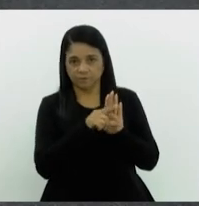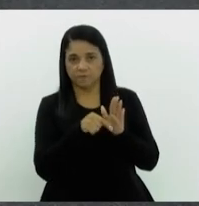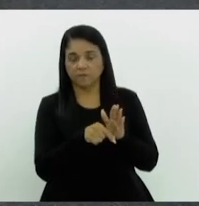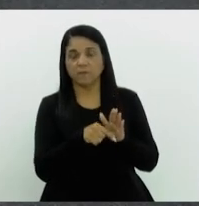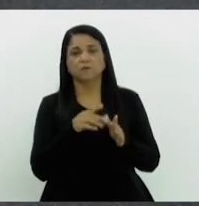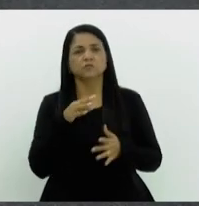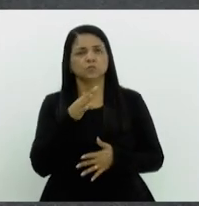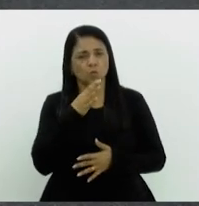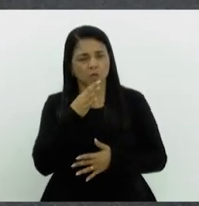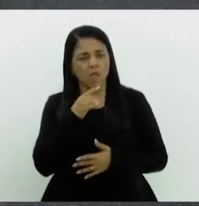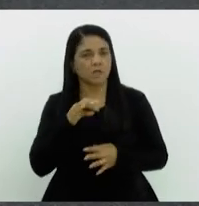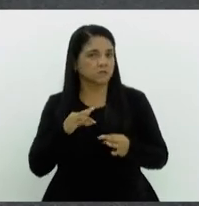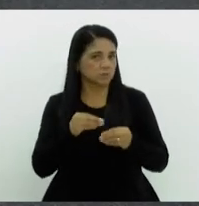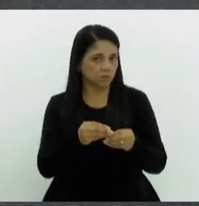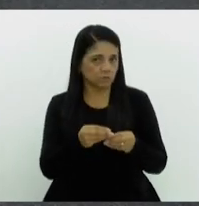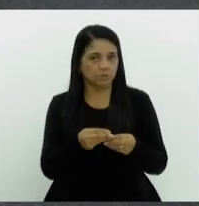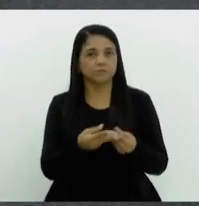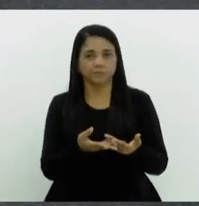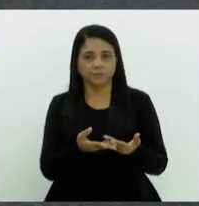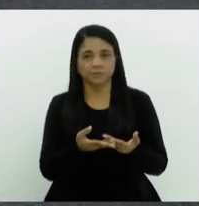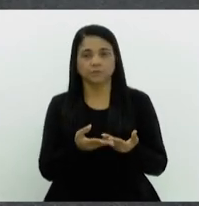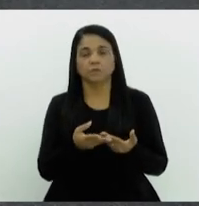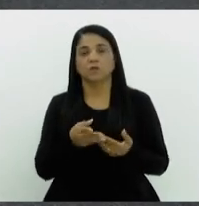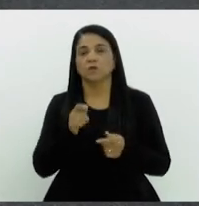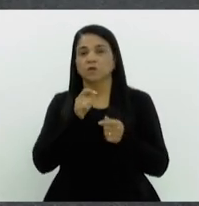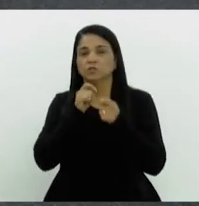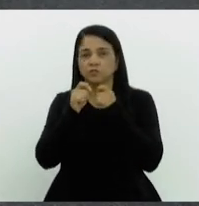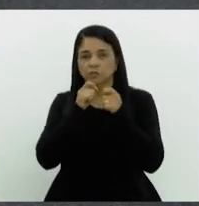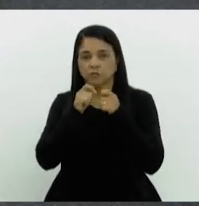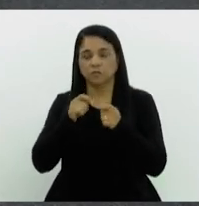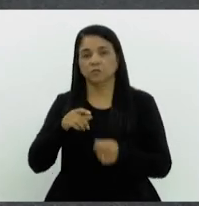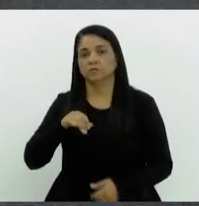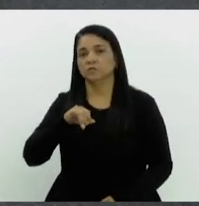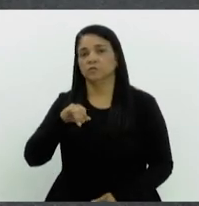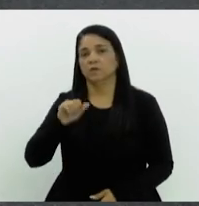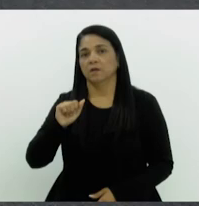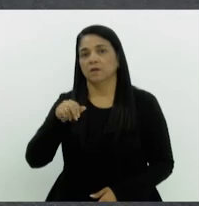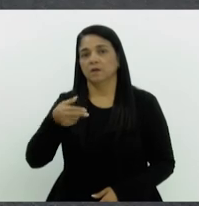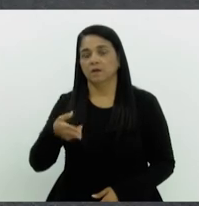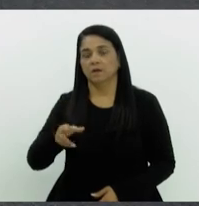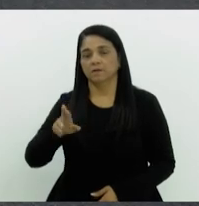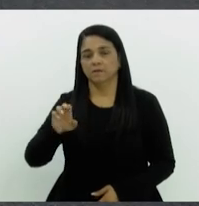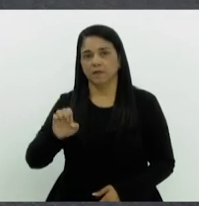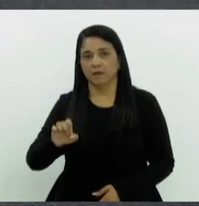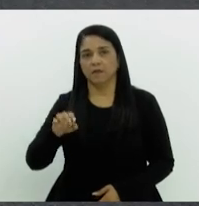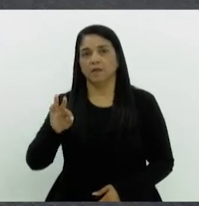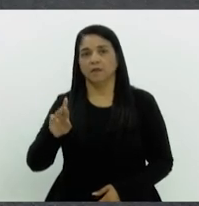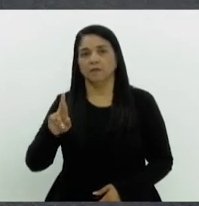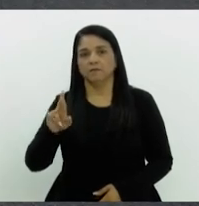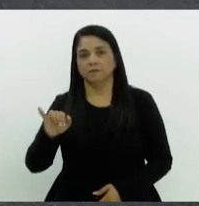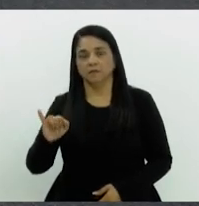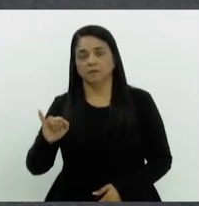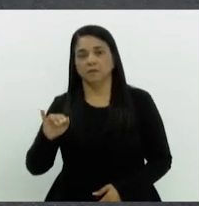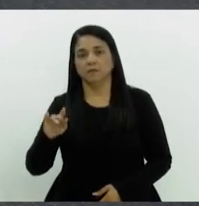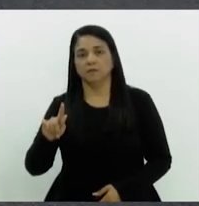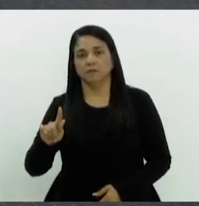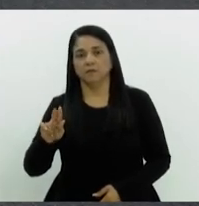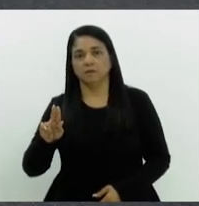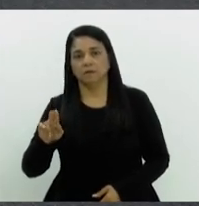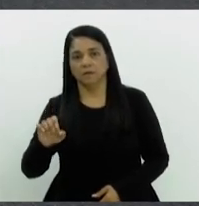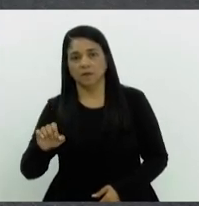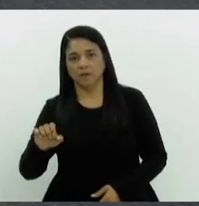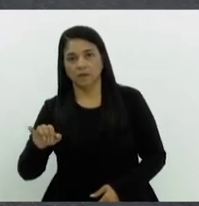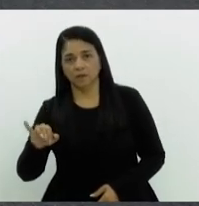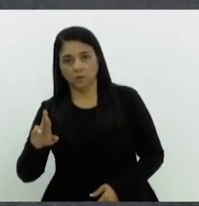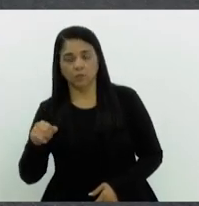Todos conhecem o jornalista André Trigueiro, talvez o mais importante repórter